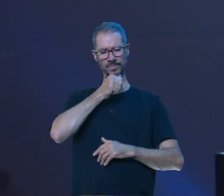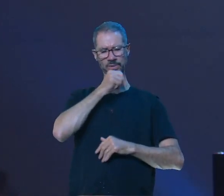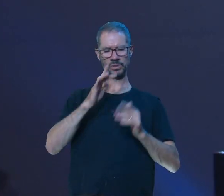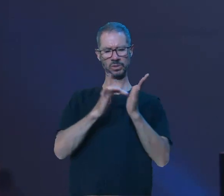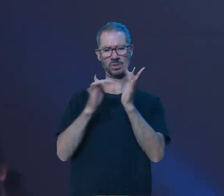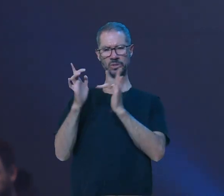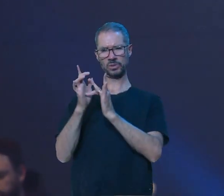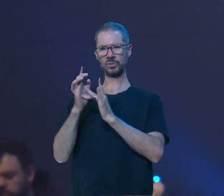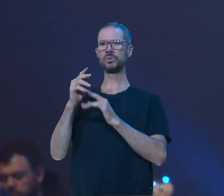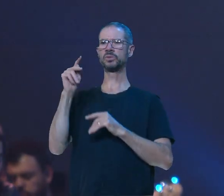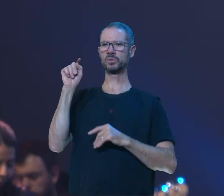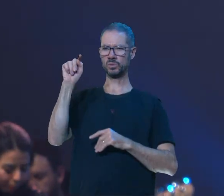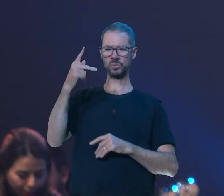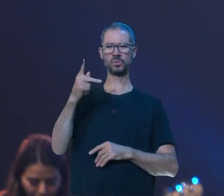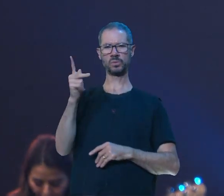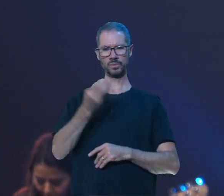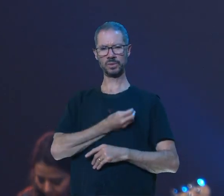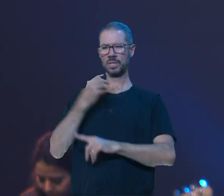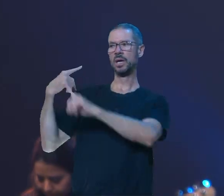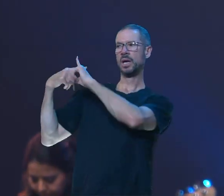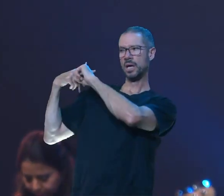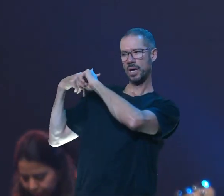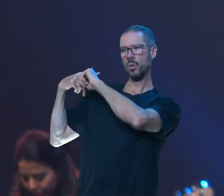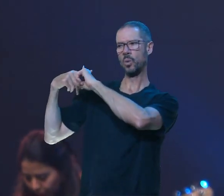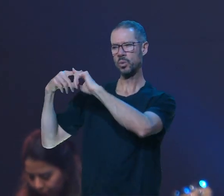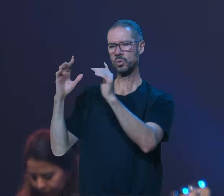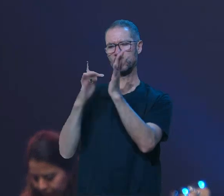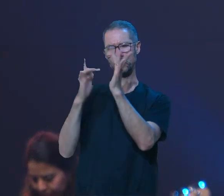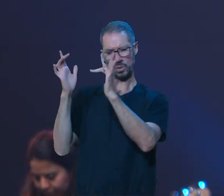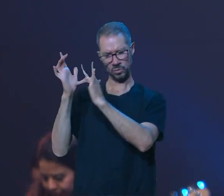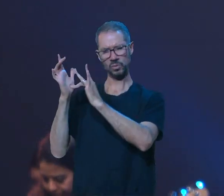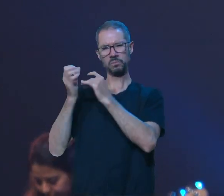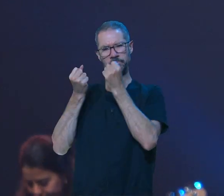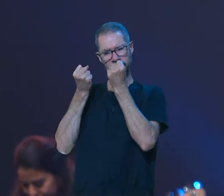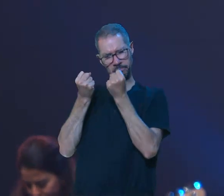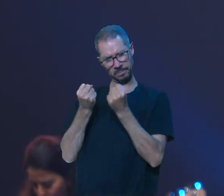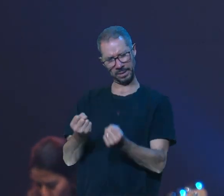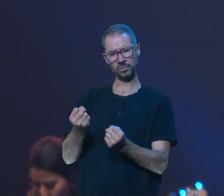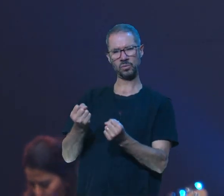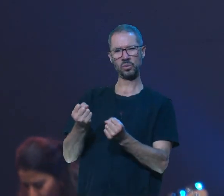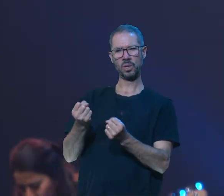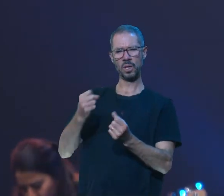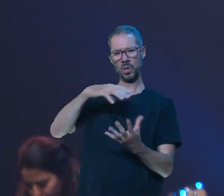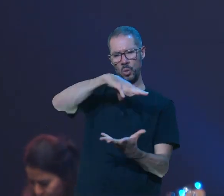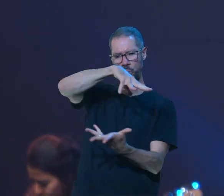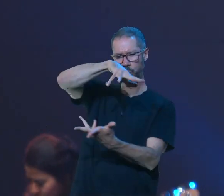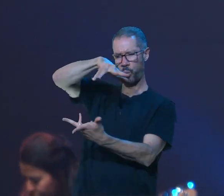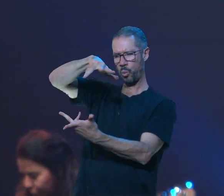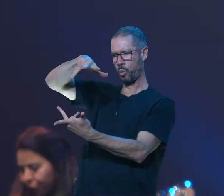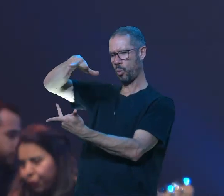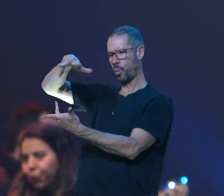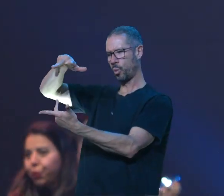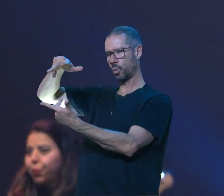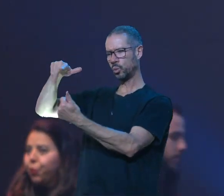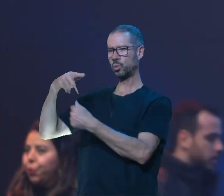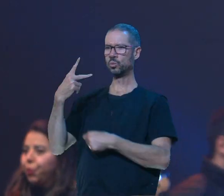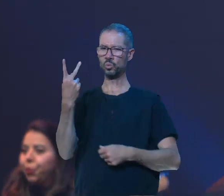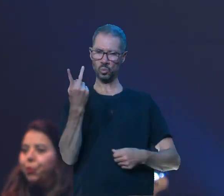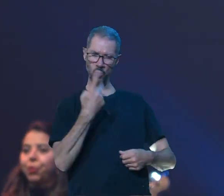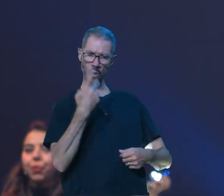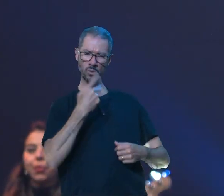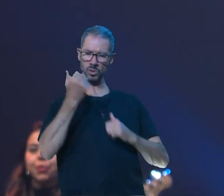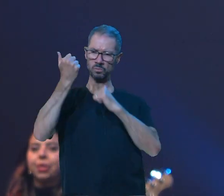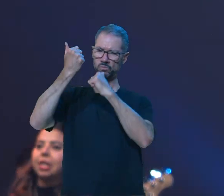por você, porque a cruz que Ele carregou, o peso que Ele carregou era o peso do mundo todo. Era eu e você naquele